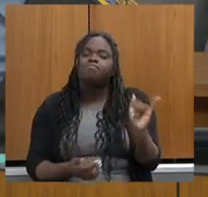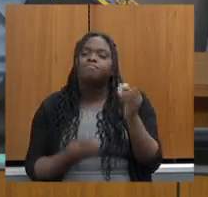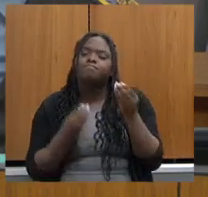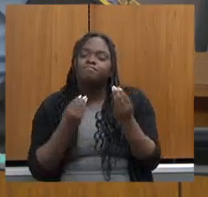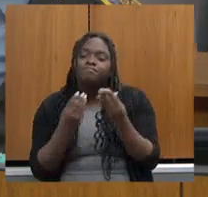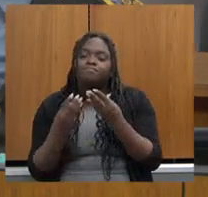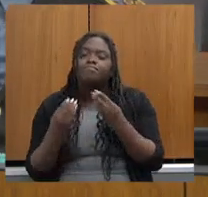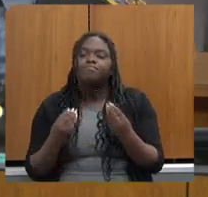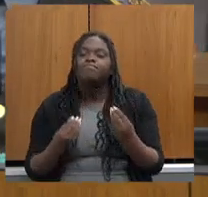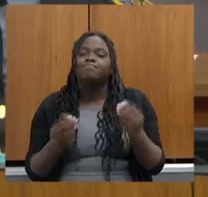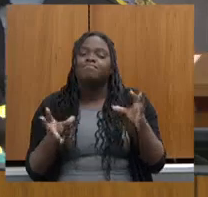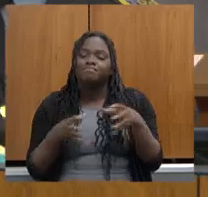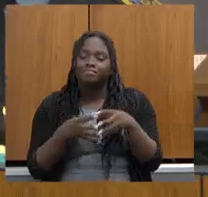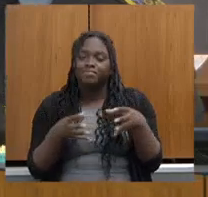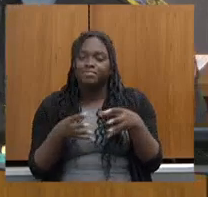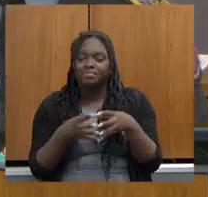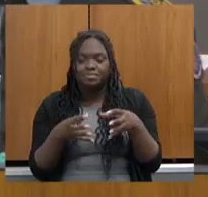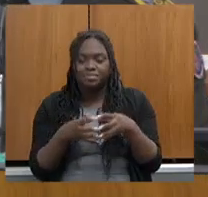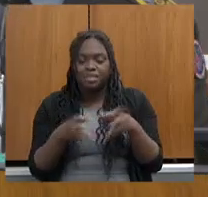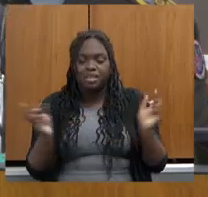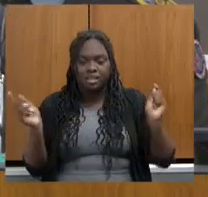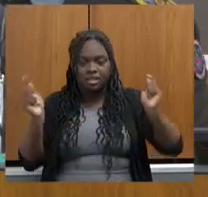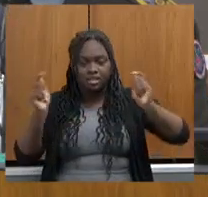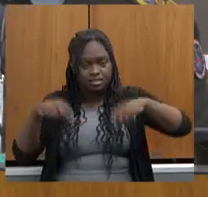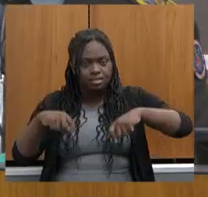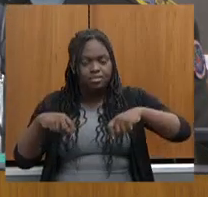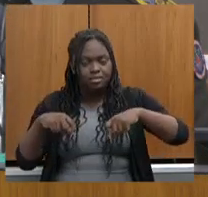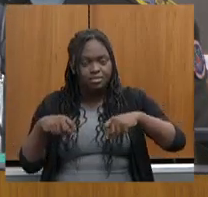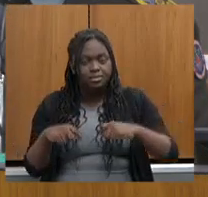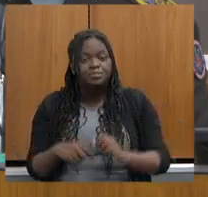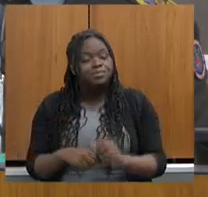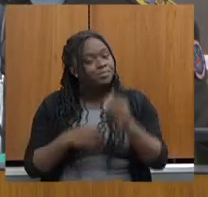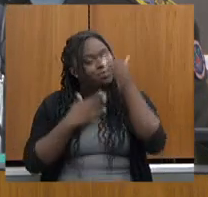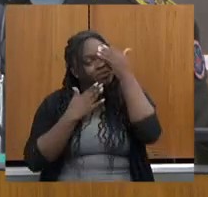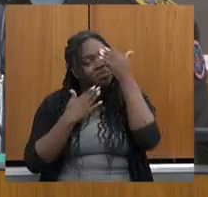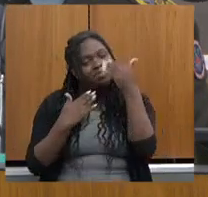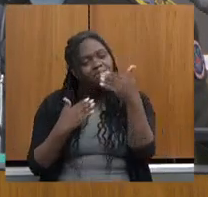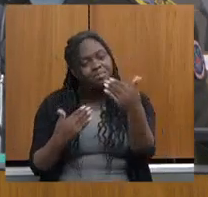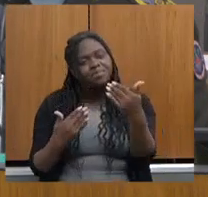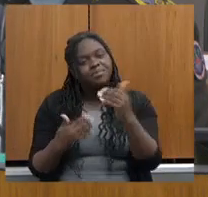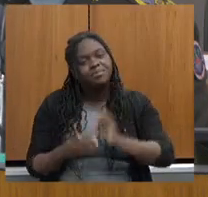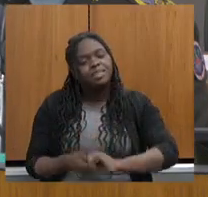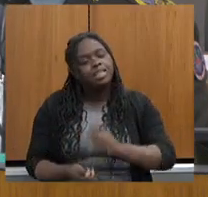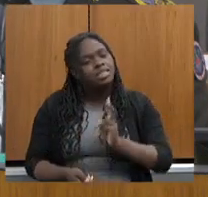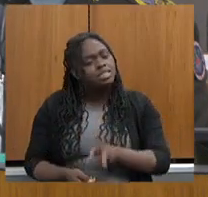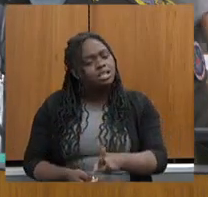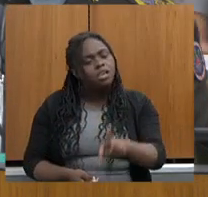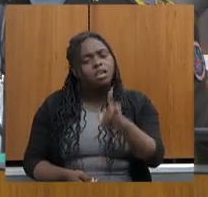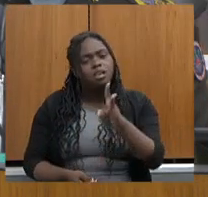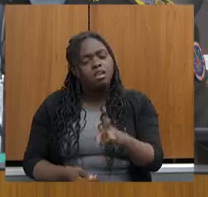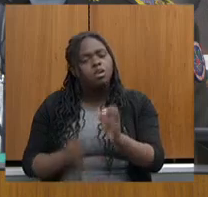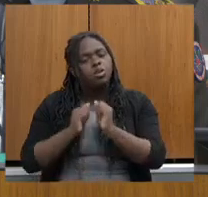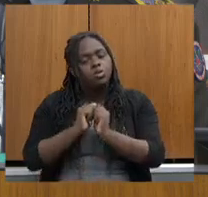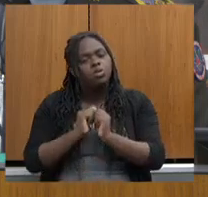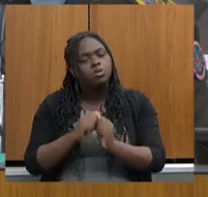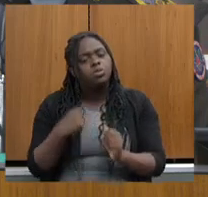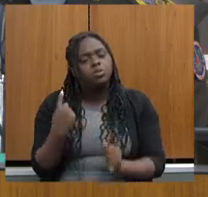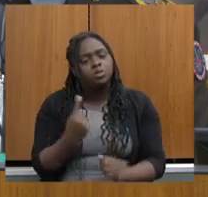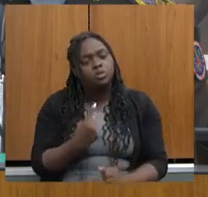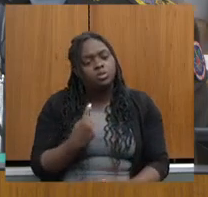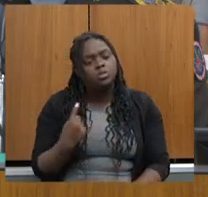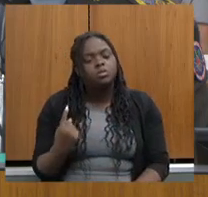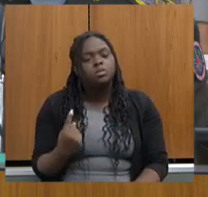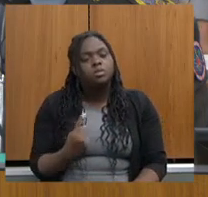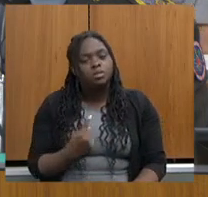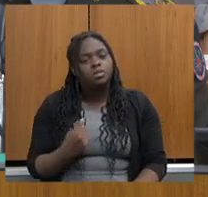com essa equipe capacitaríssima Muito obrigado e sempre contando conosco aquilo